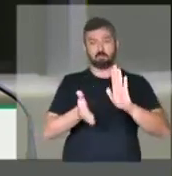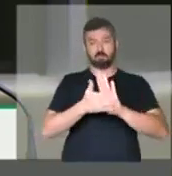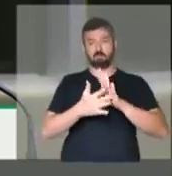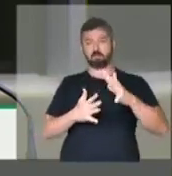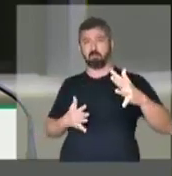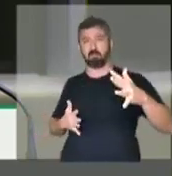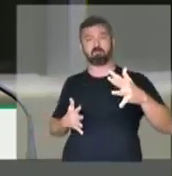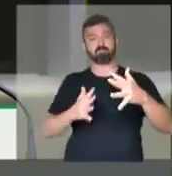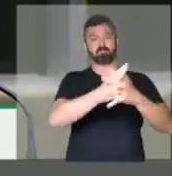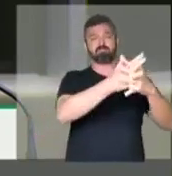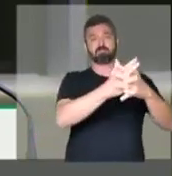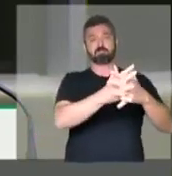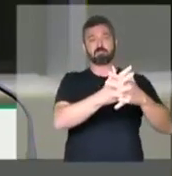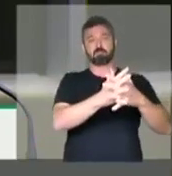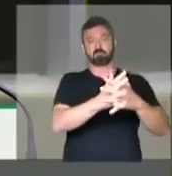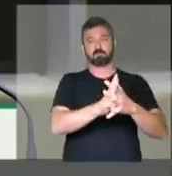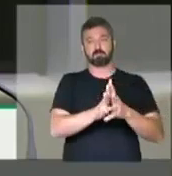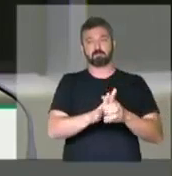propor